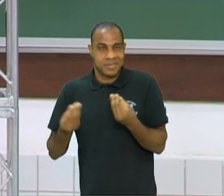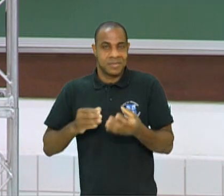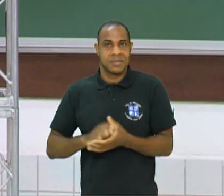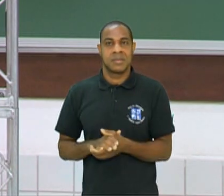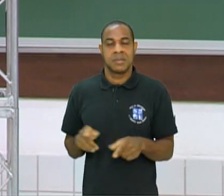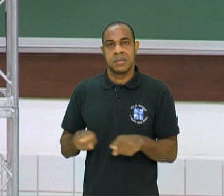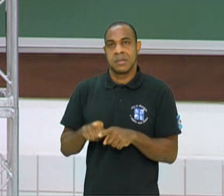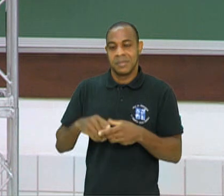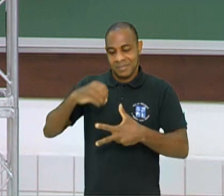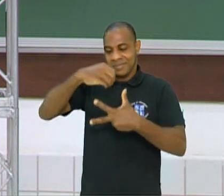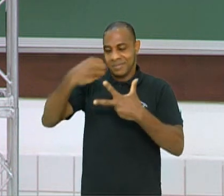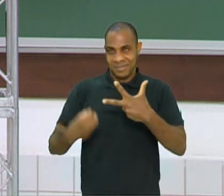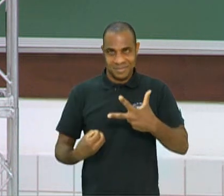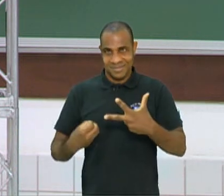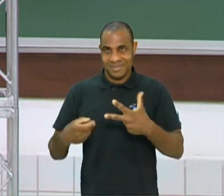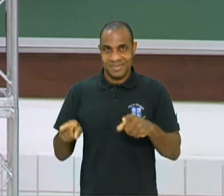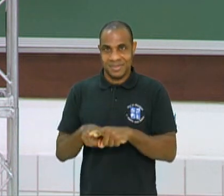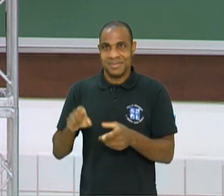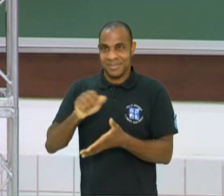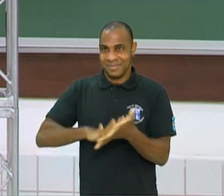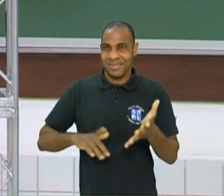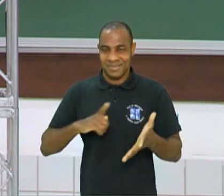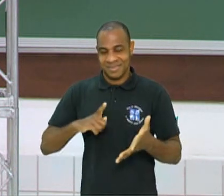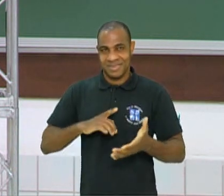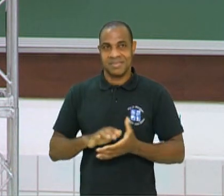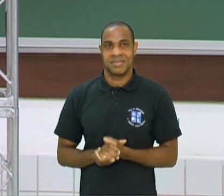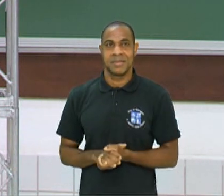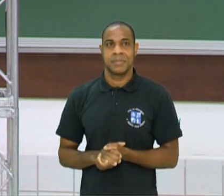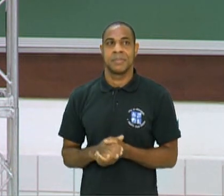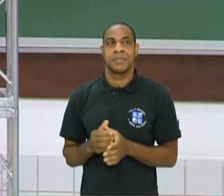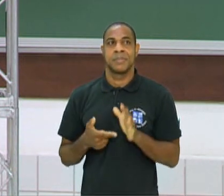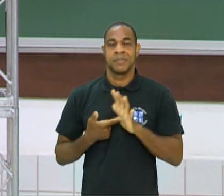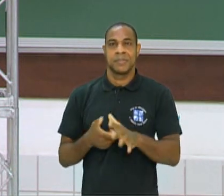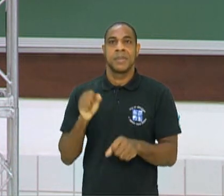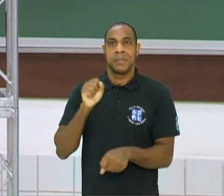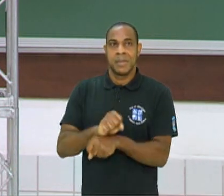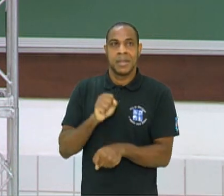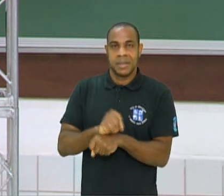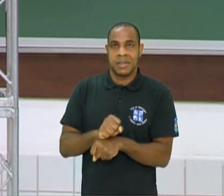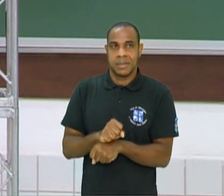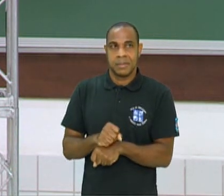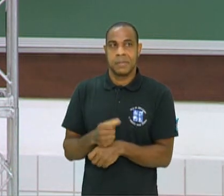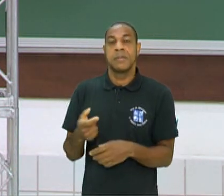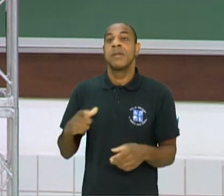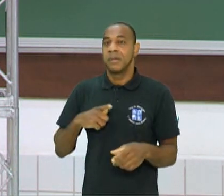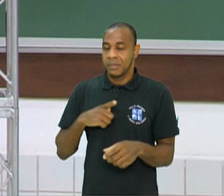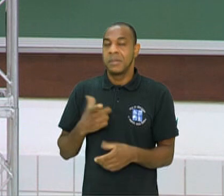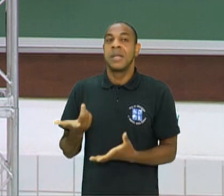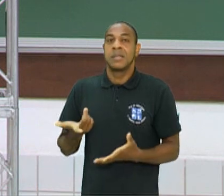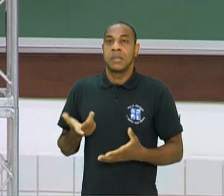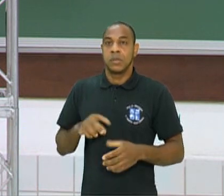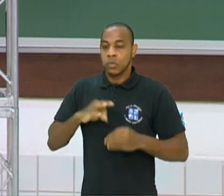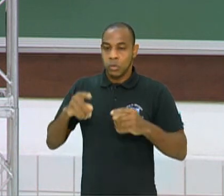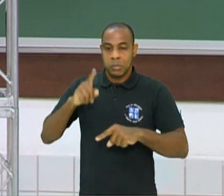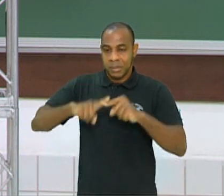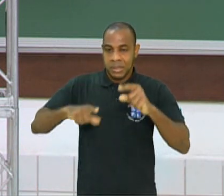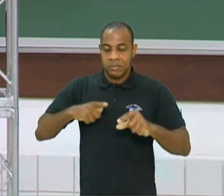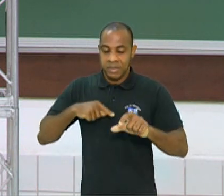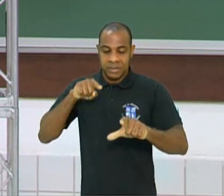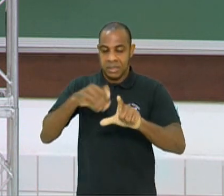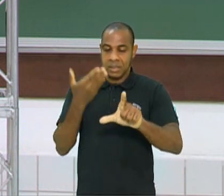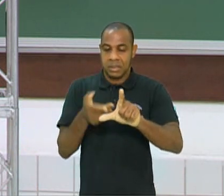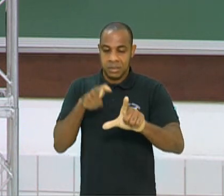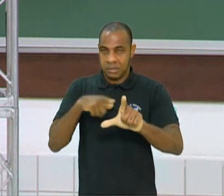fizemos uma questão do Enem também. Então, olha só, tela roxa para vocês, paro por aqui. Todo esse material vai estar para vocês lá na plataforma. Assista de